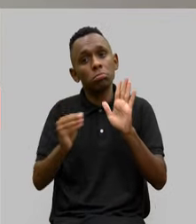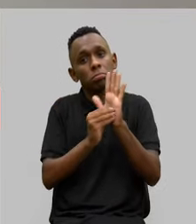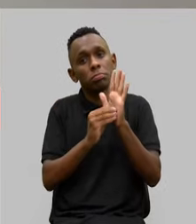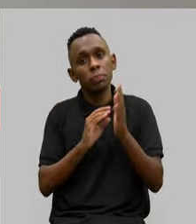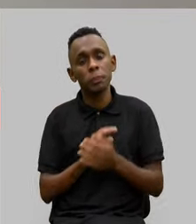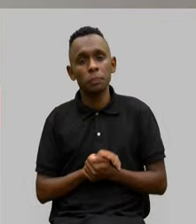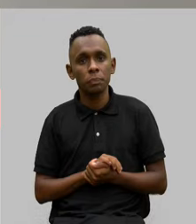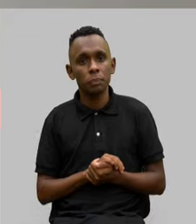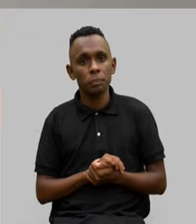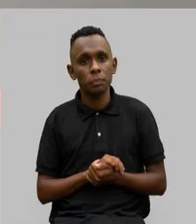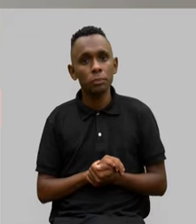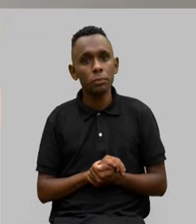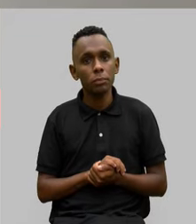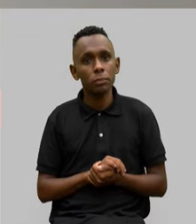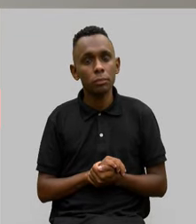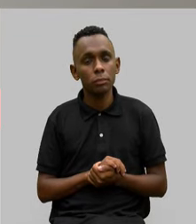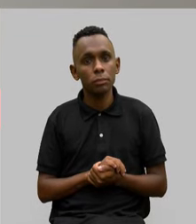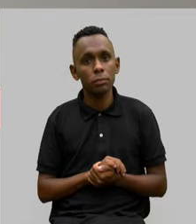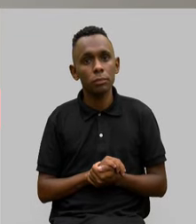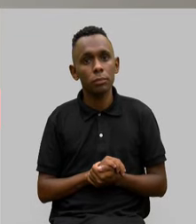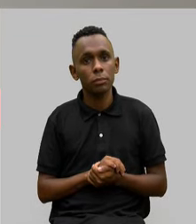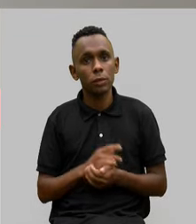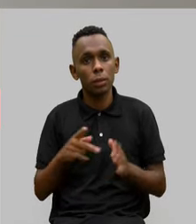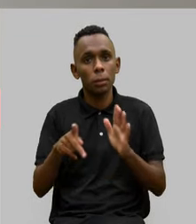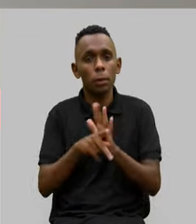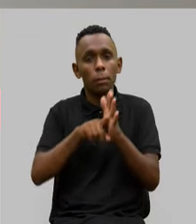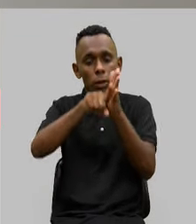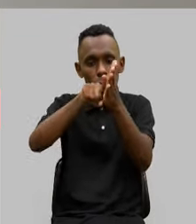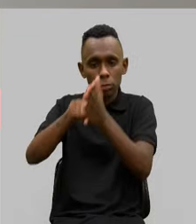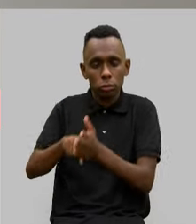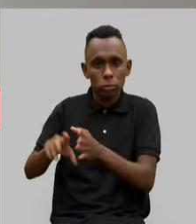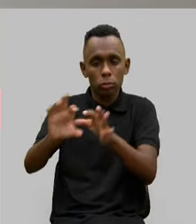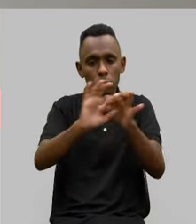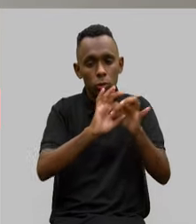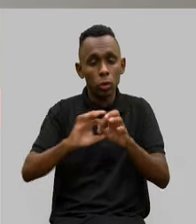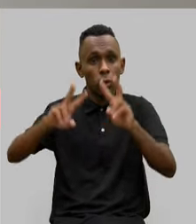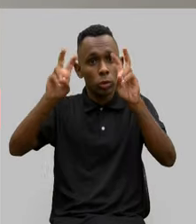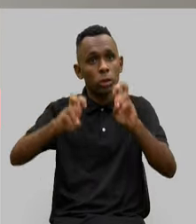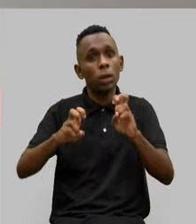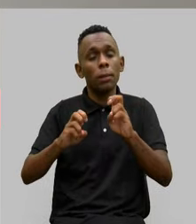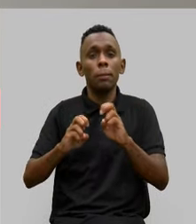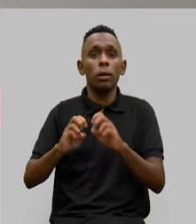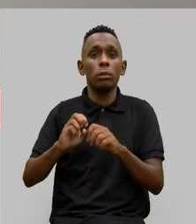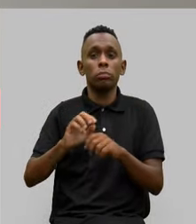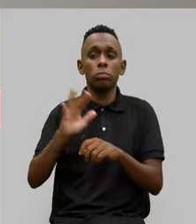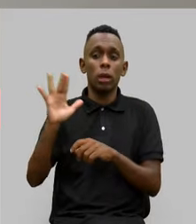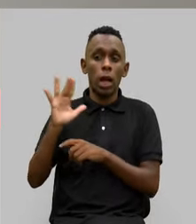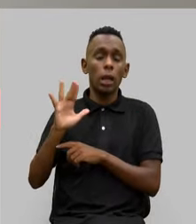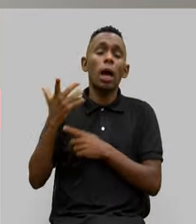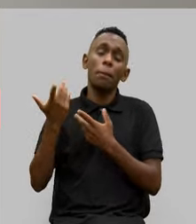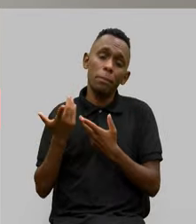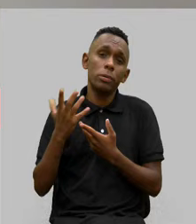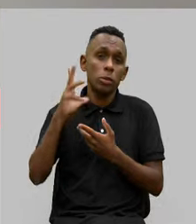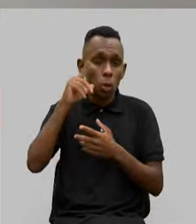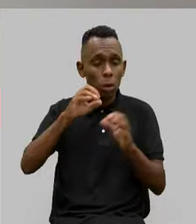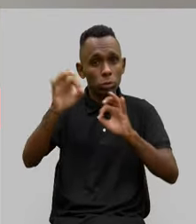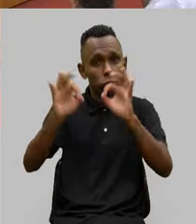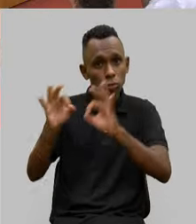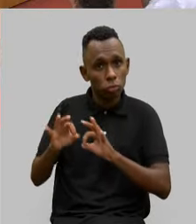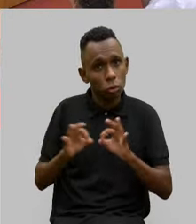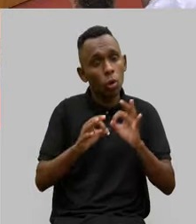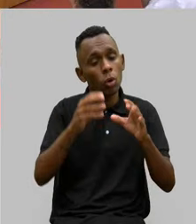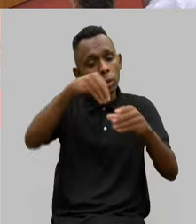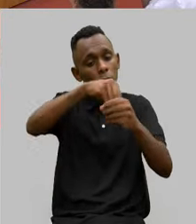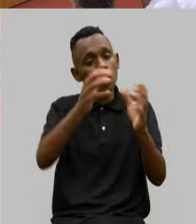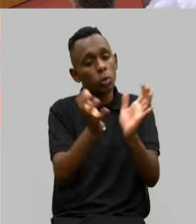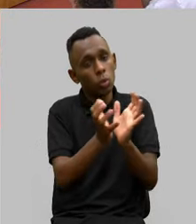eh a questão da rede Mineira de pesquisa sobre cannabis eu acho que a gente pode articular quando nós também aros o grupo de